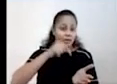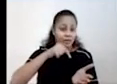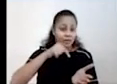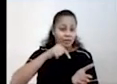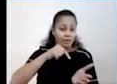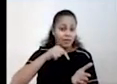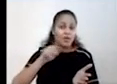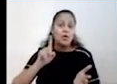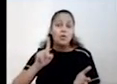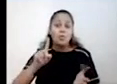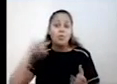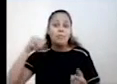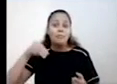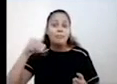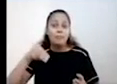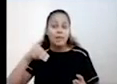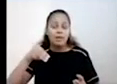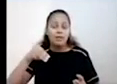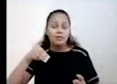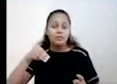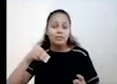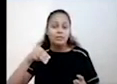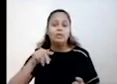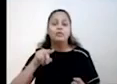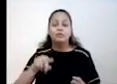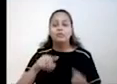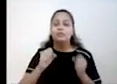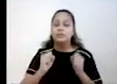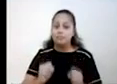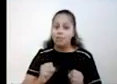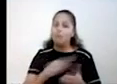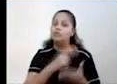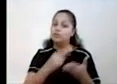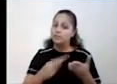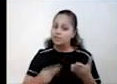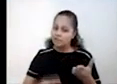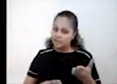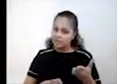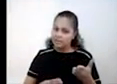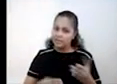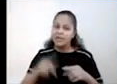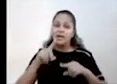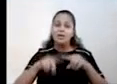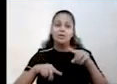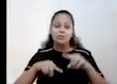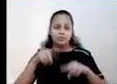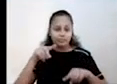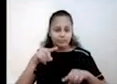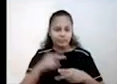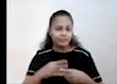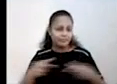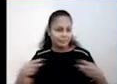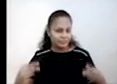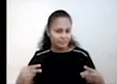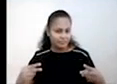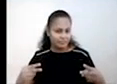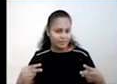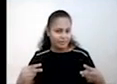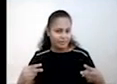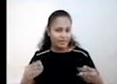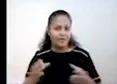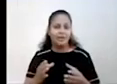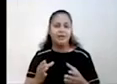tem aproximadamente 1 metro. Você pode também desenhar os móveis e os demais elementos de uma